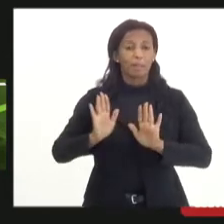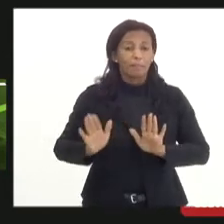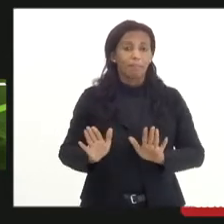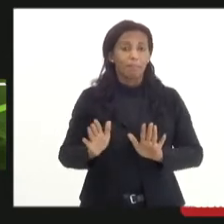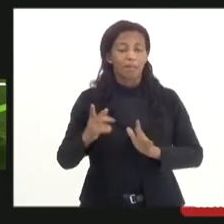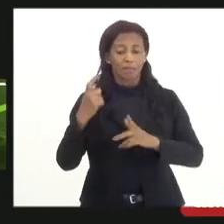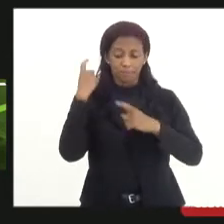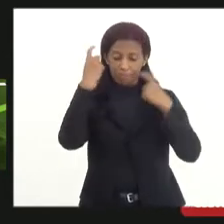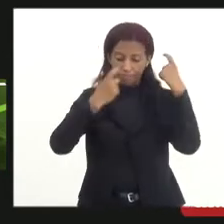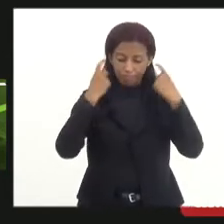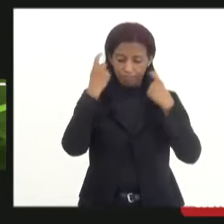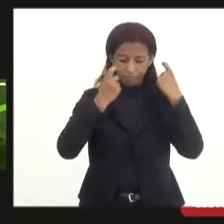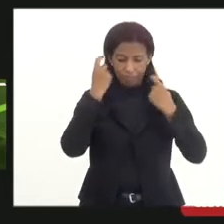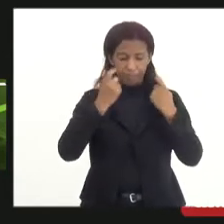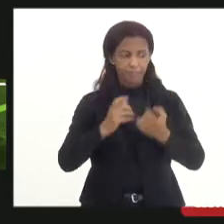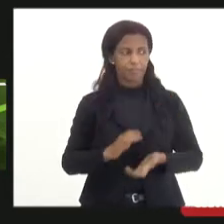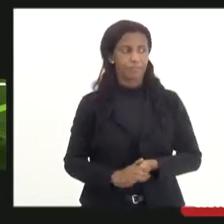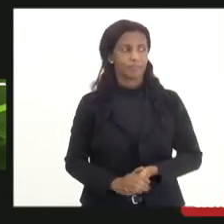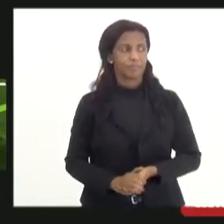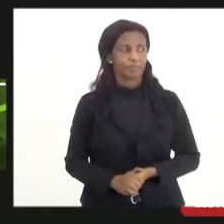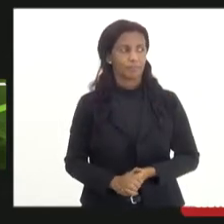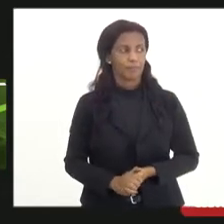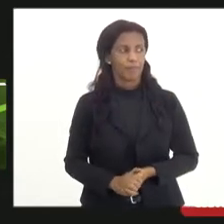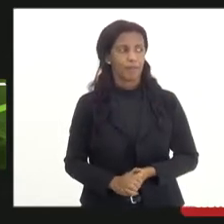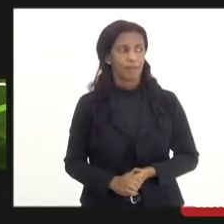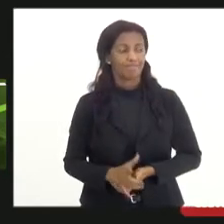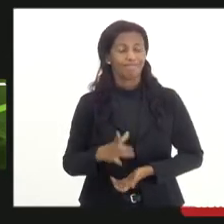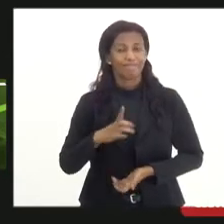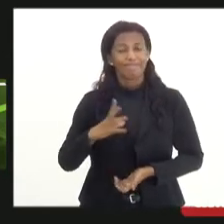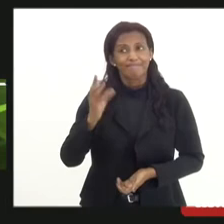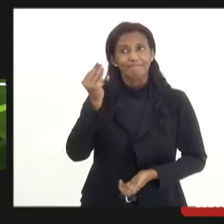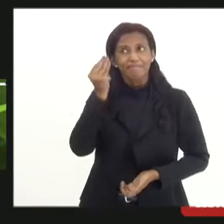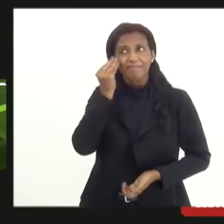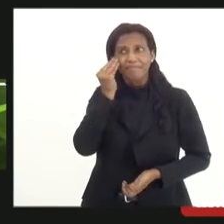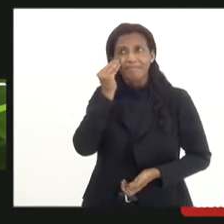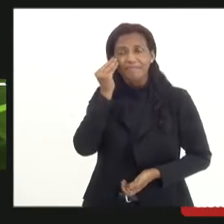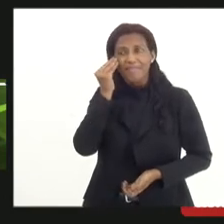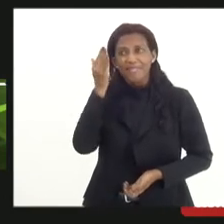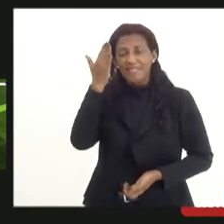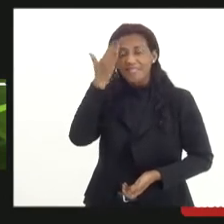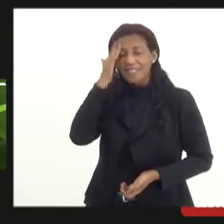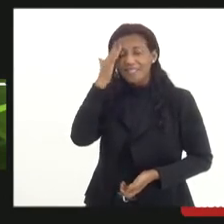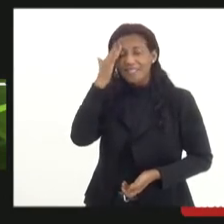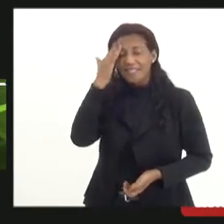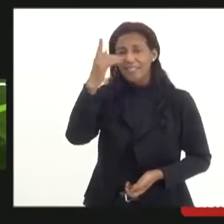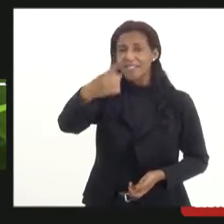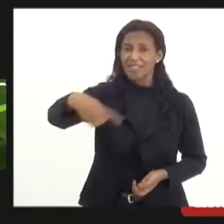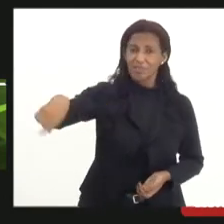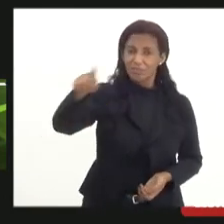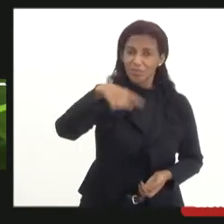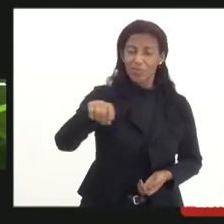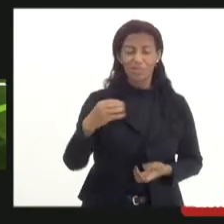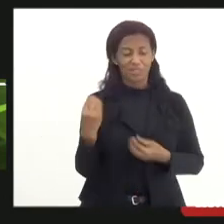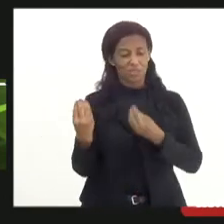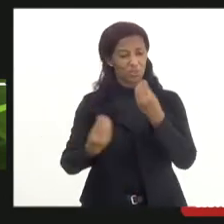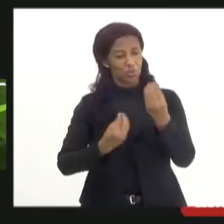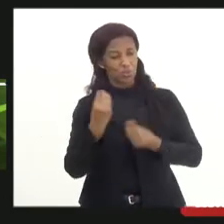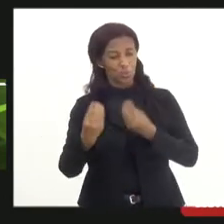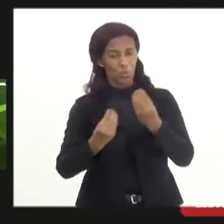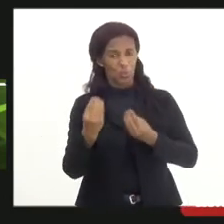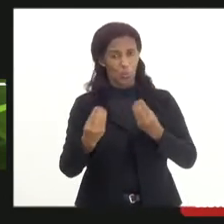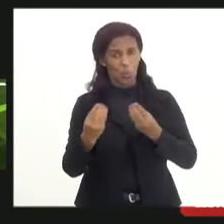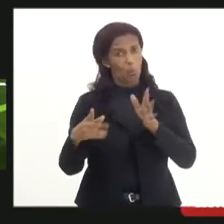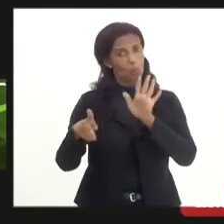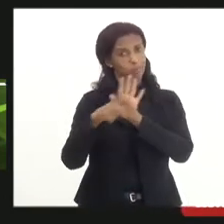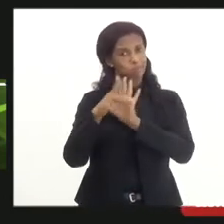nossa preocupação é que é tentar entender, né? E aí vocês, como